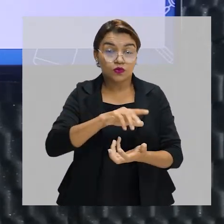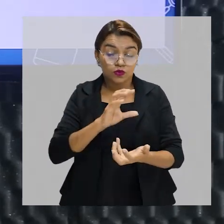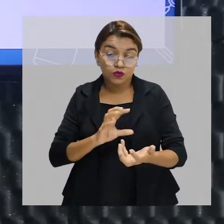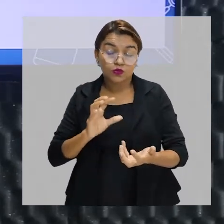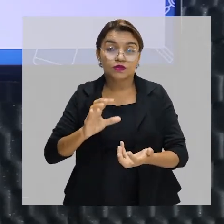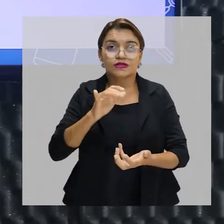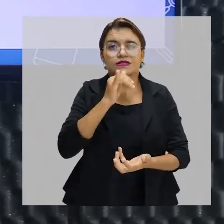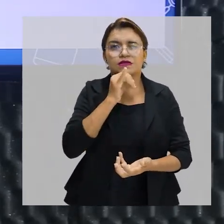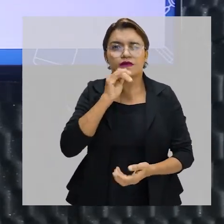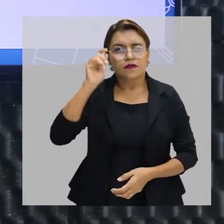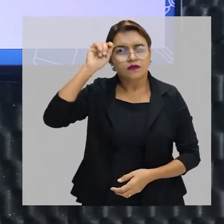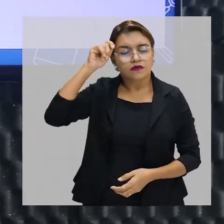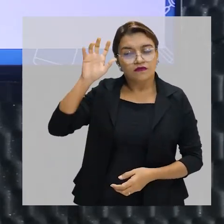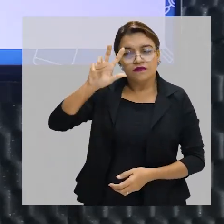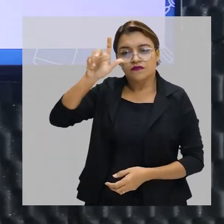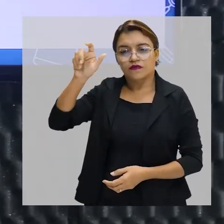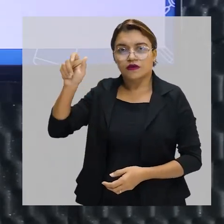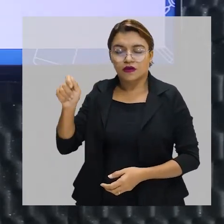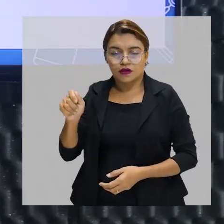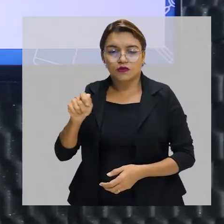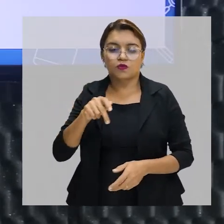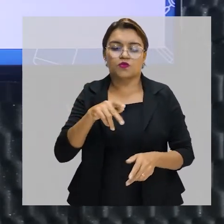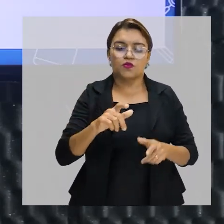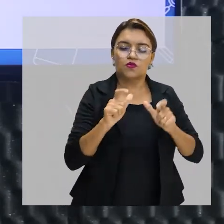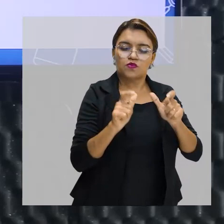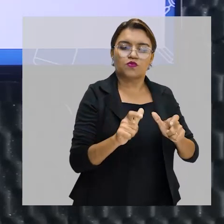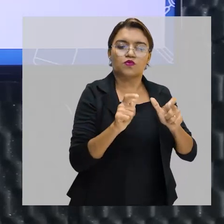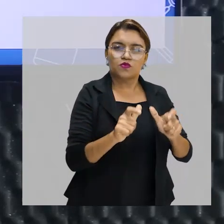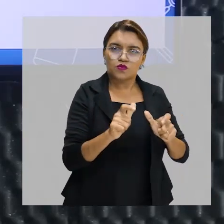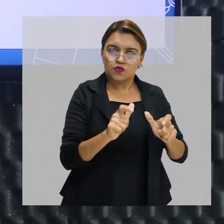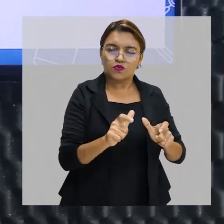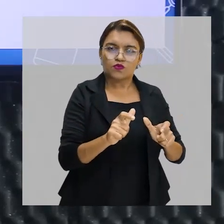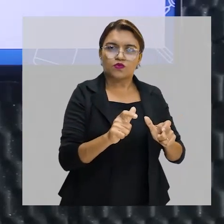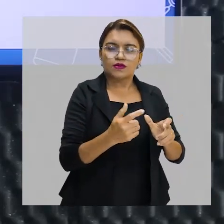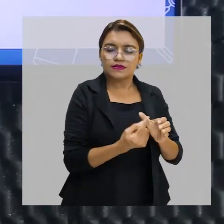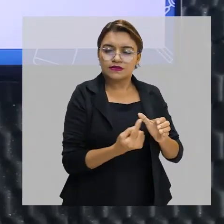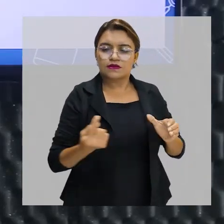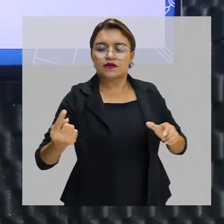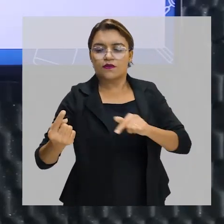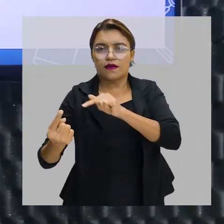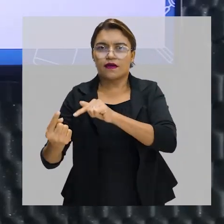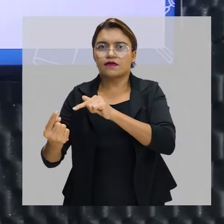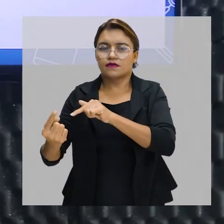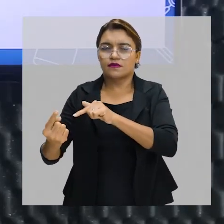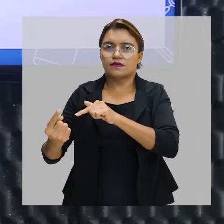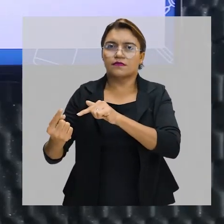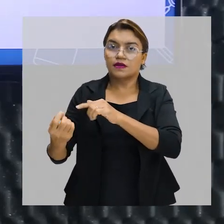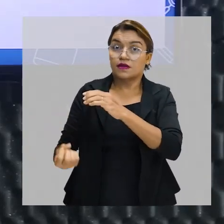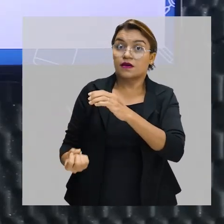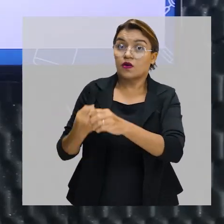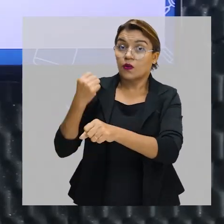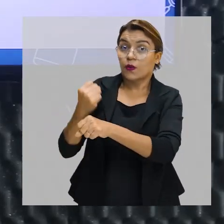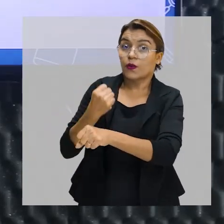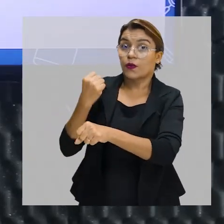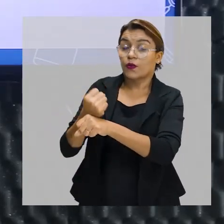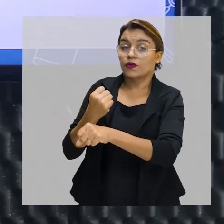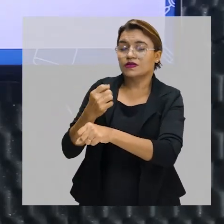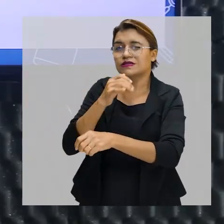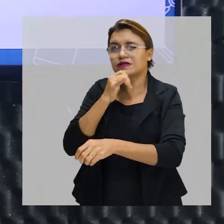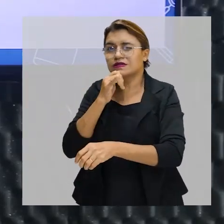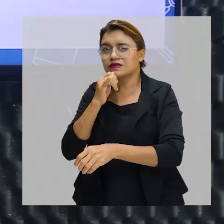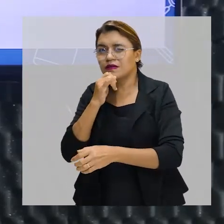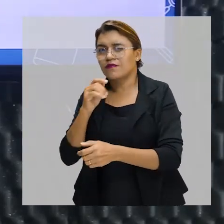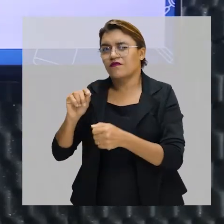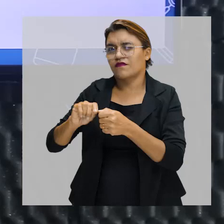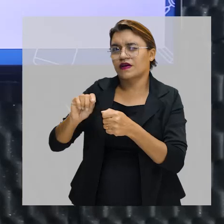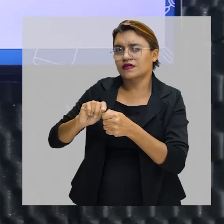saíram do seu território, do seu continente, para construir, literalmente, a história de